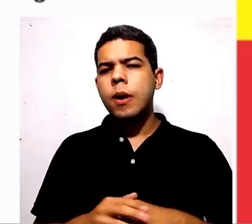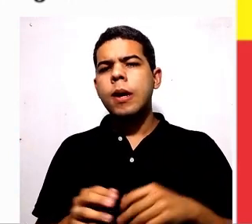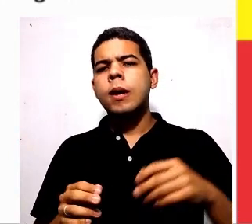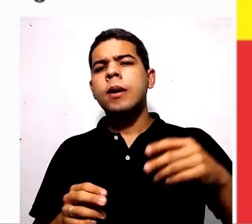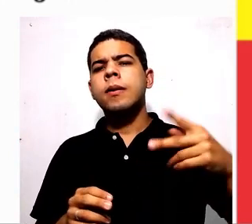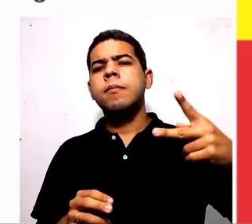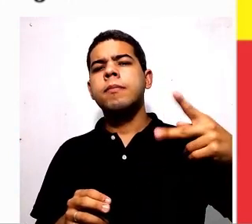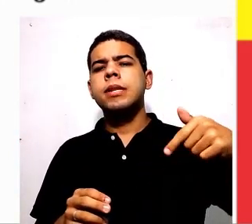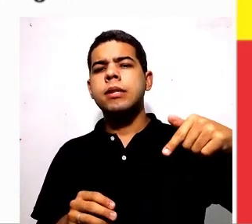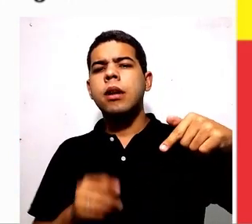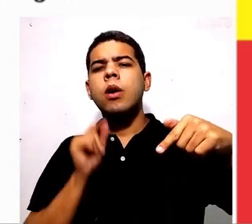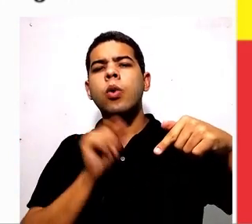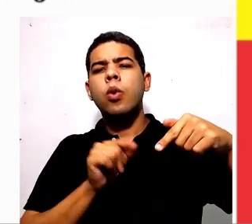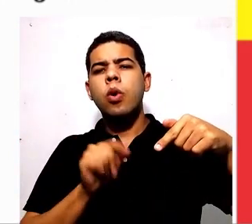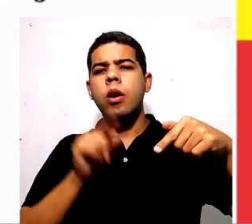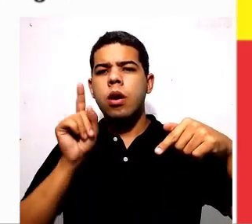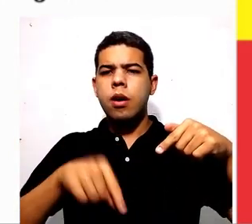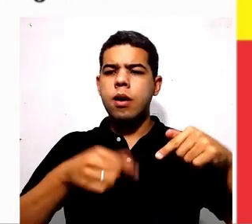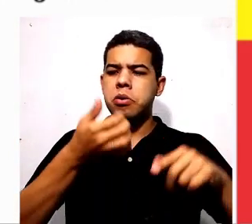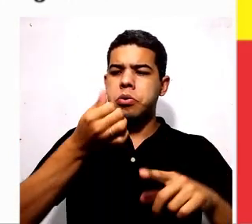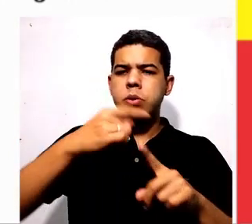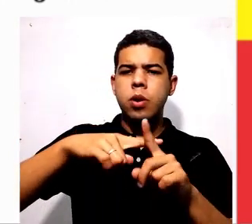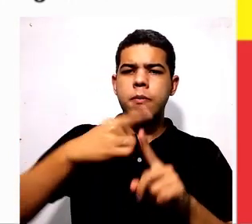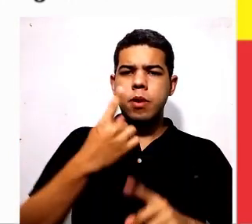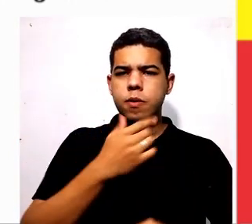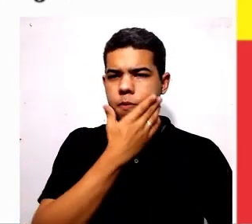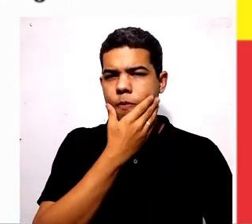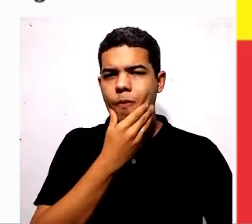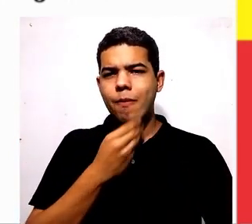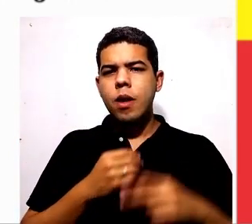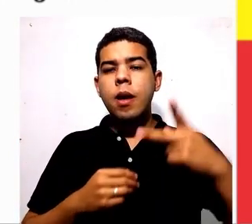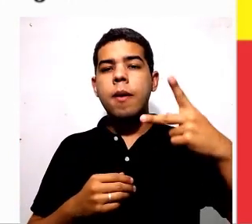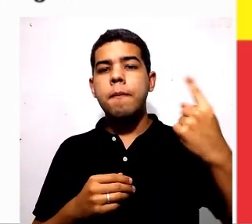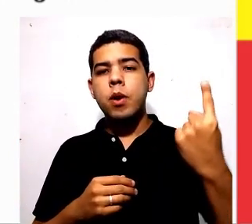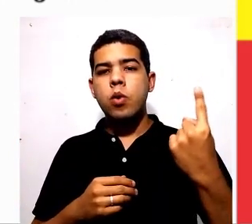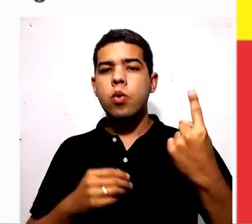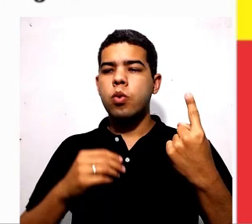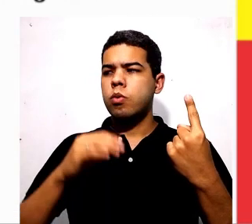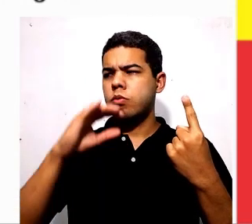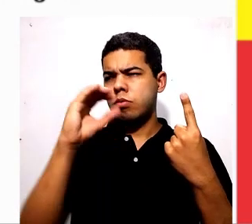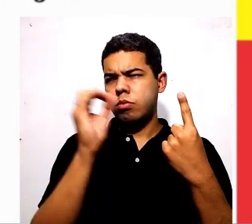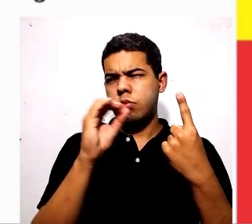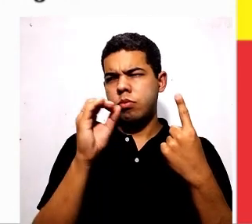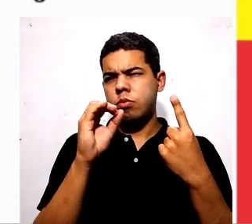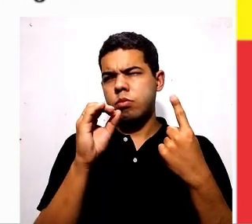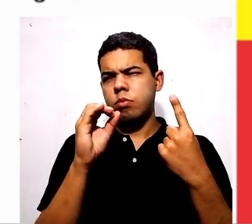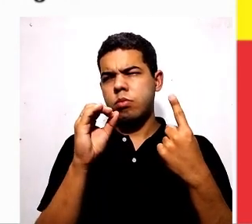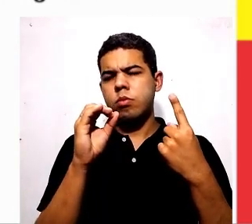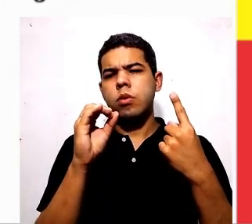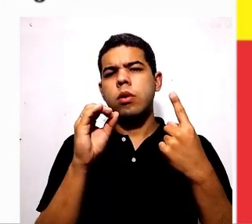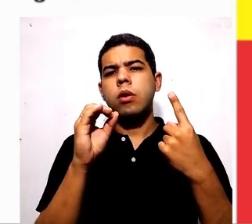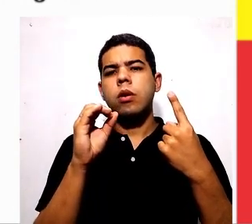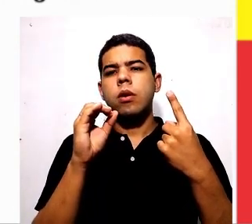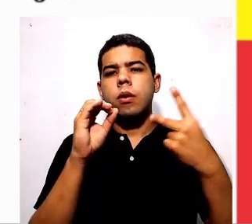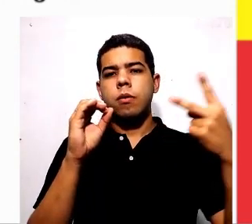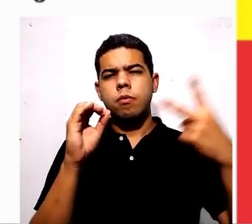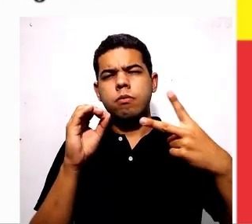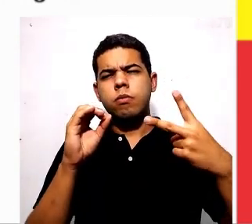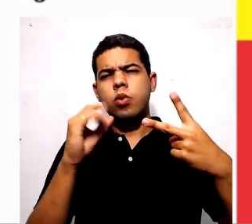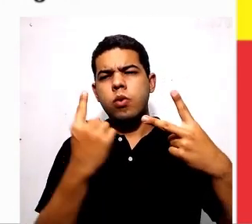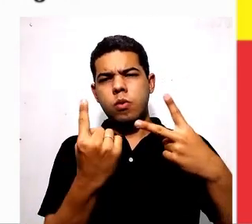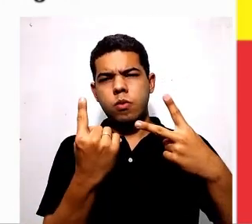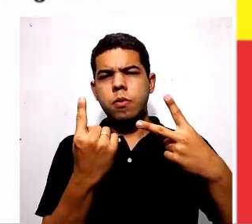1. Beleza? Então, P1 é 0, então fica 0 mais 1, onde o P2 vai ser 1. E o